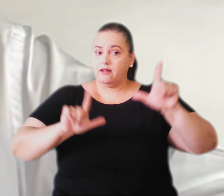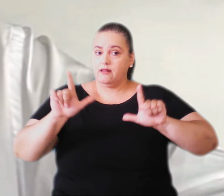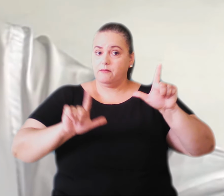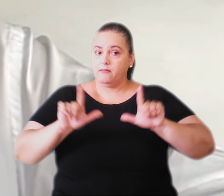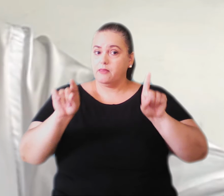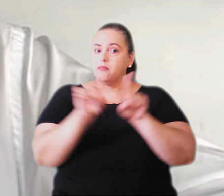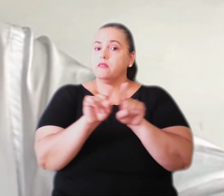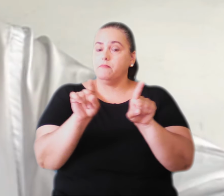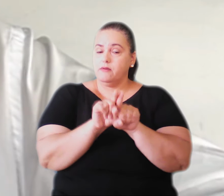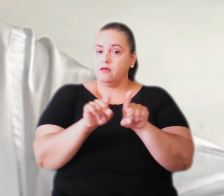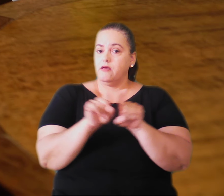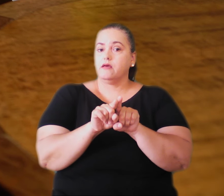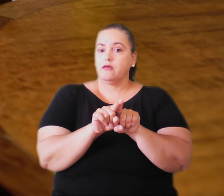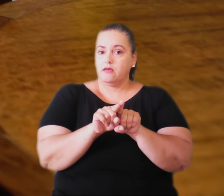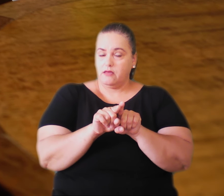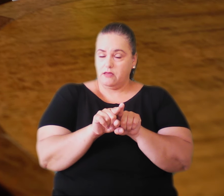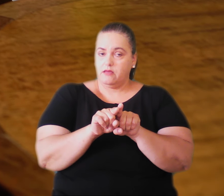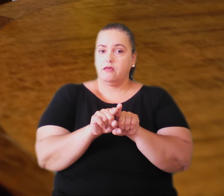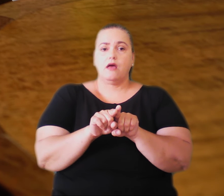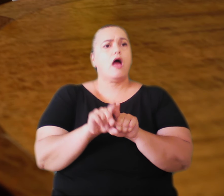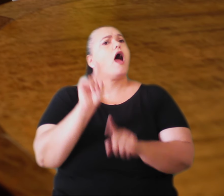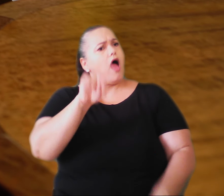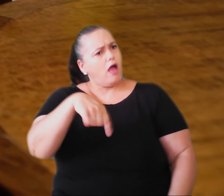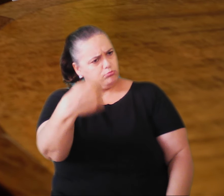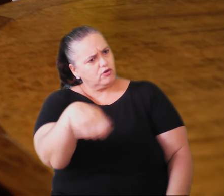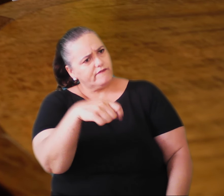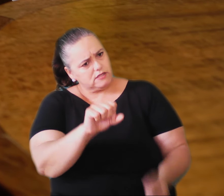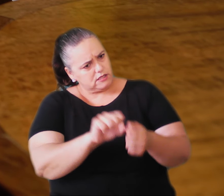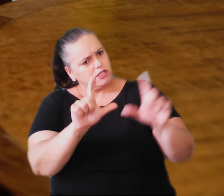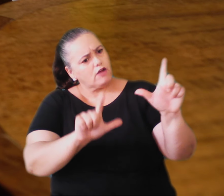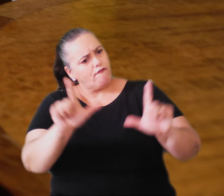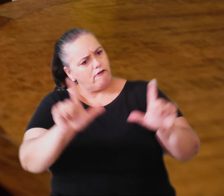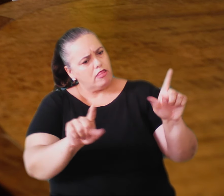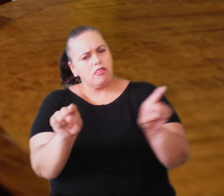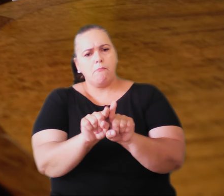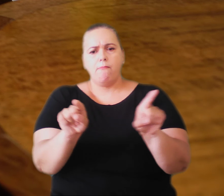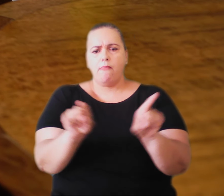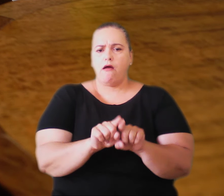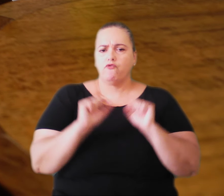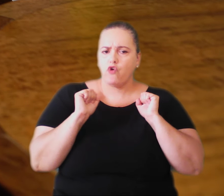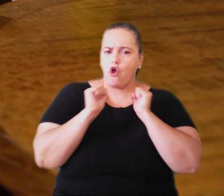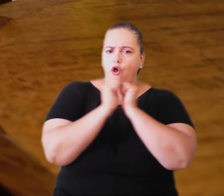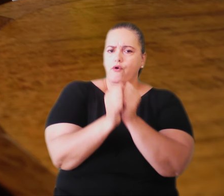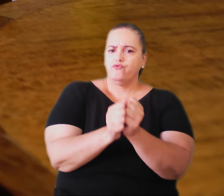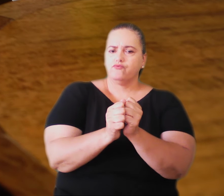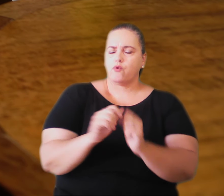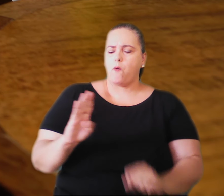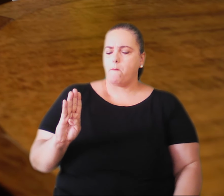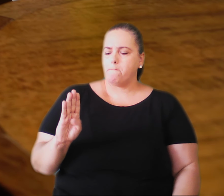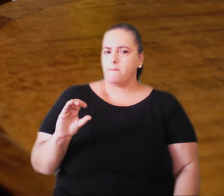fizeram? Fizemos com... É isso aí. Acho que foi com... Quem foi? Bolinha?